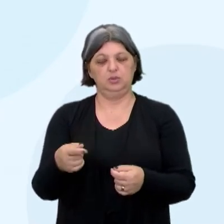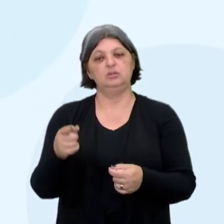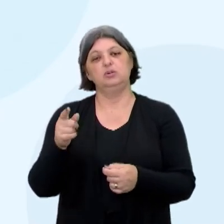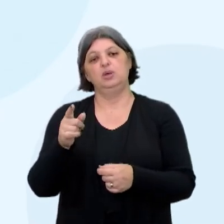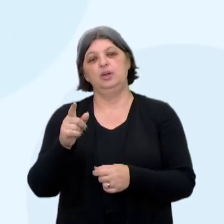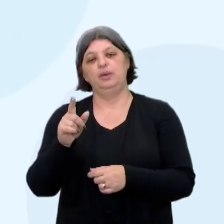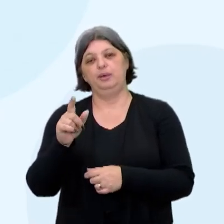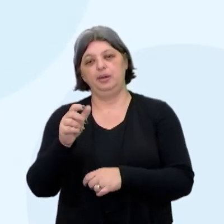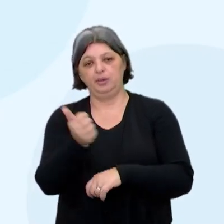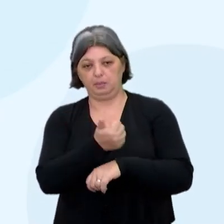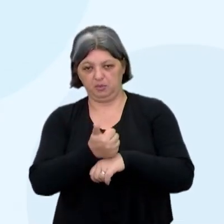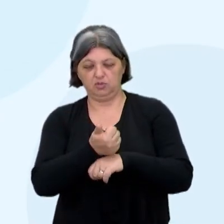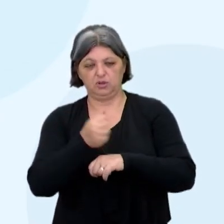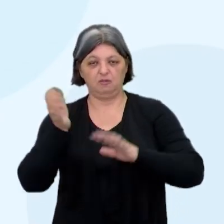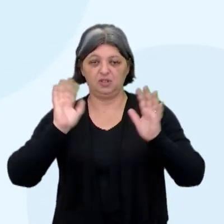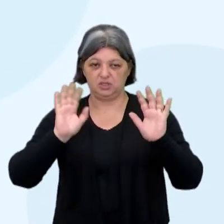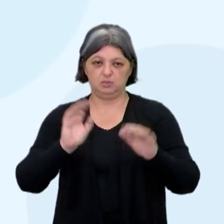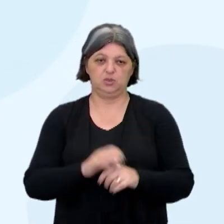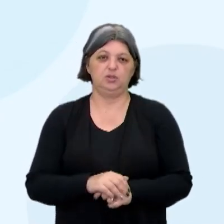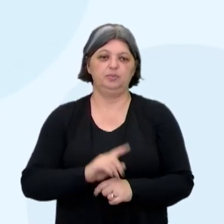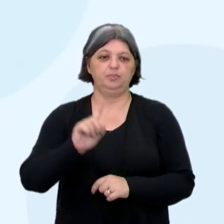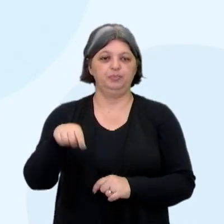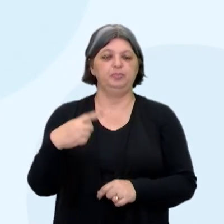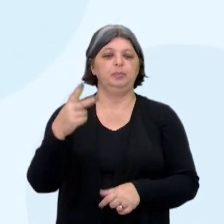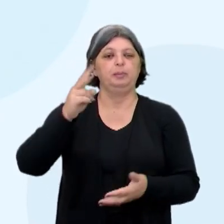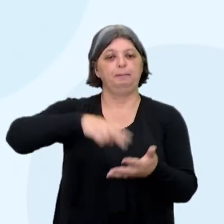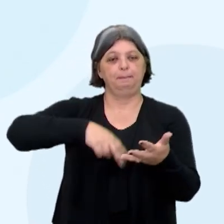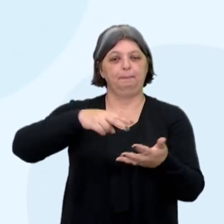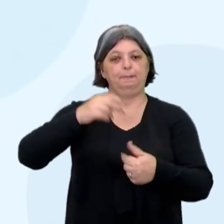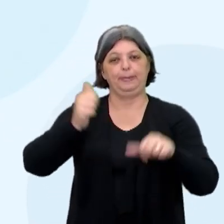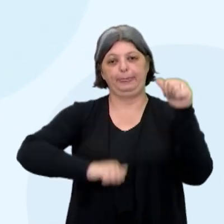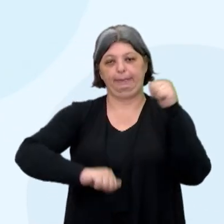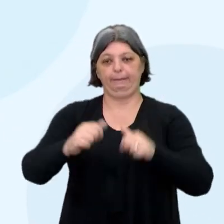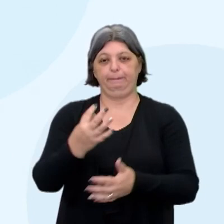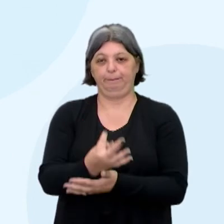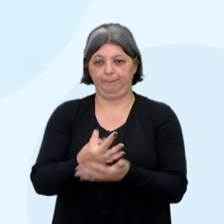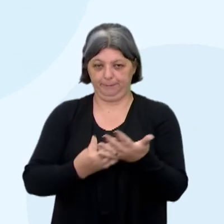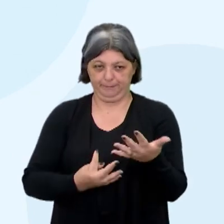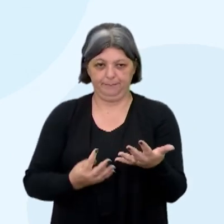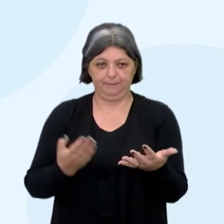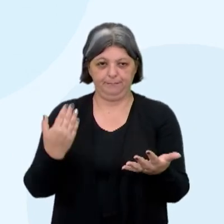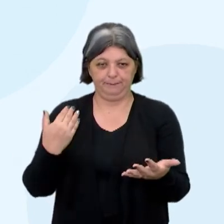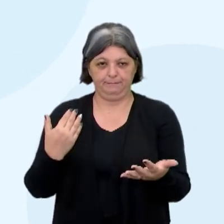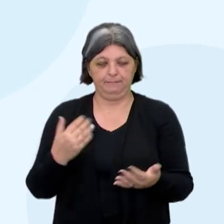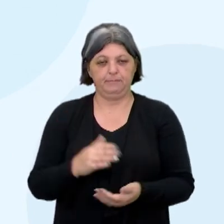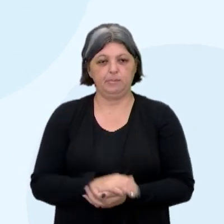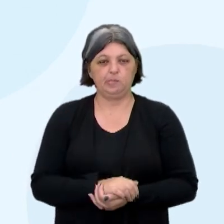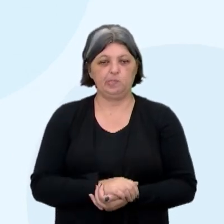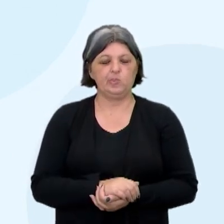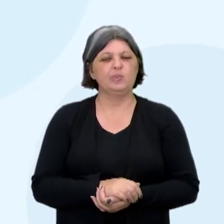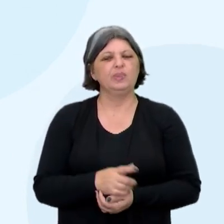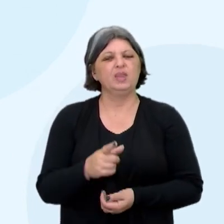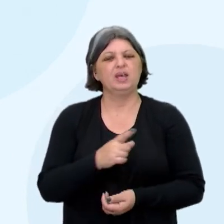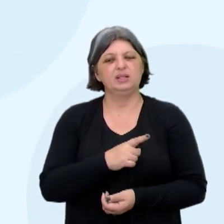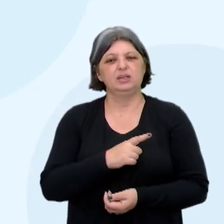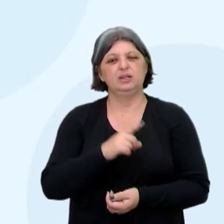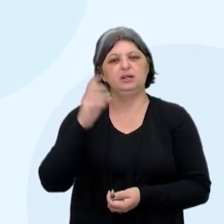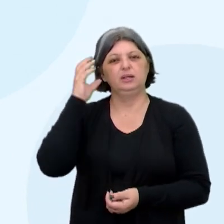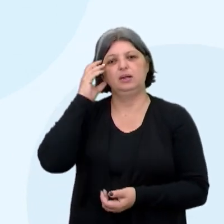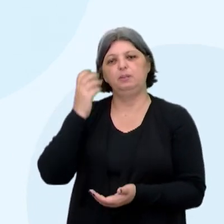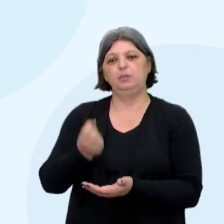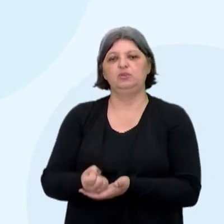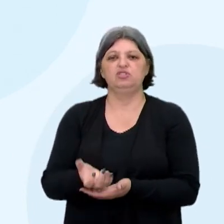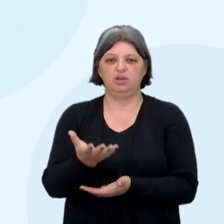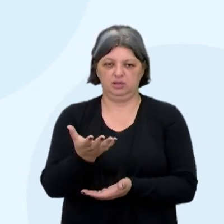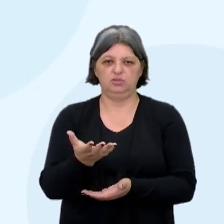despedir. Após a leitura e análise dos textos anteriores, né? Inclusive tem um podcast nessa aula,